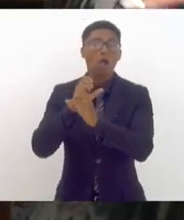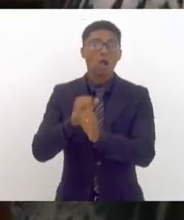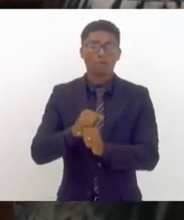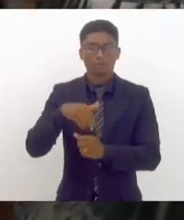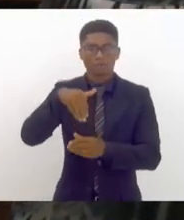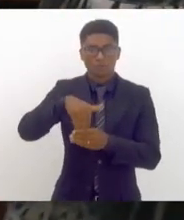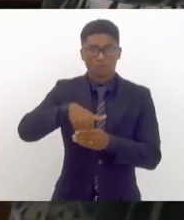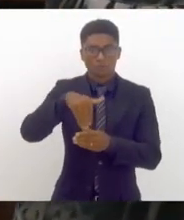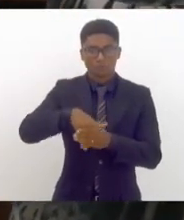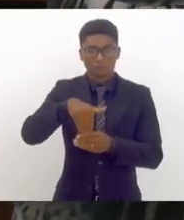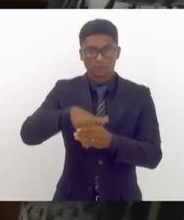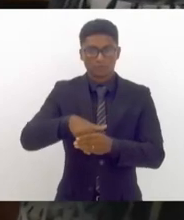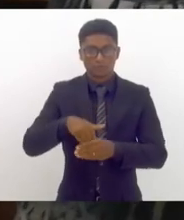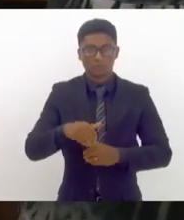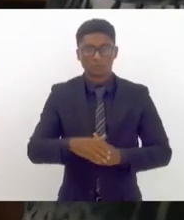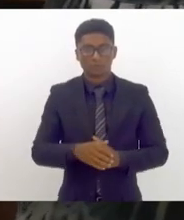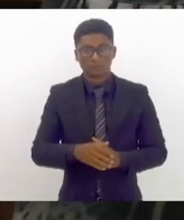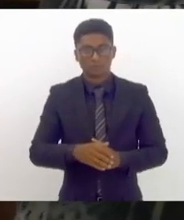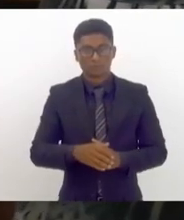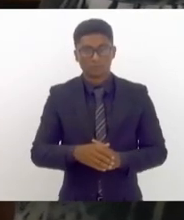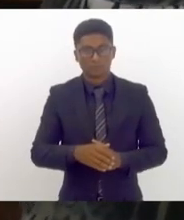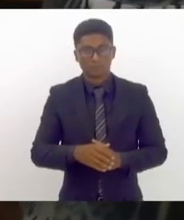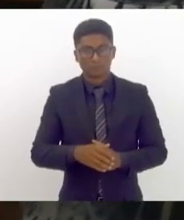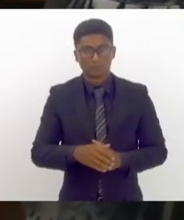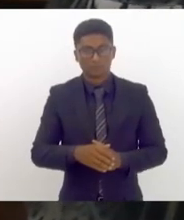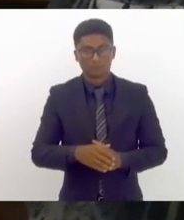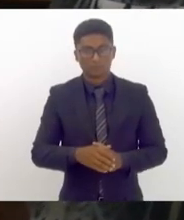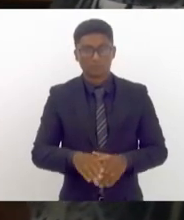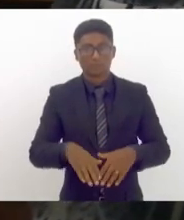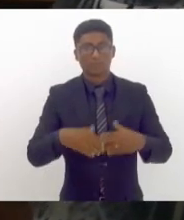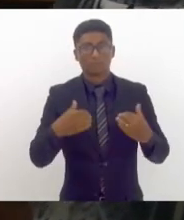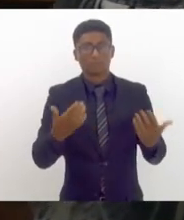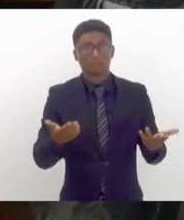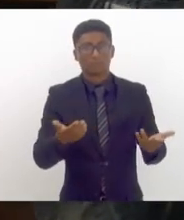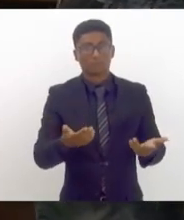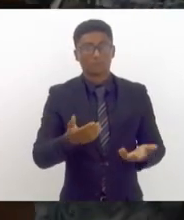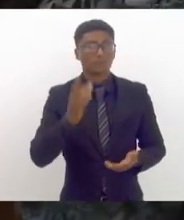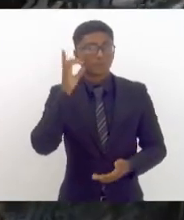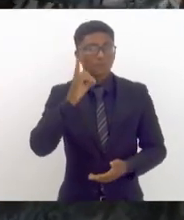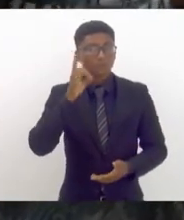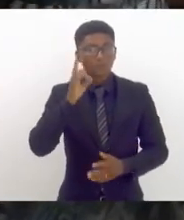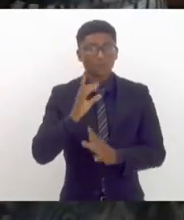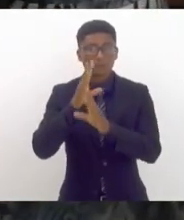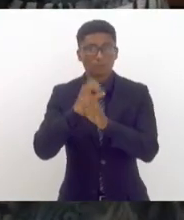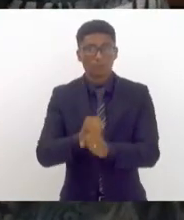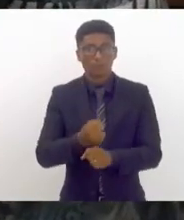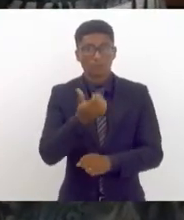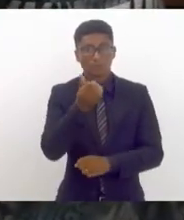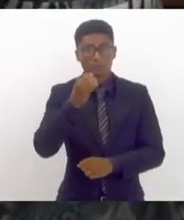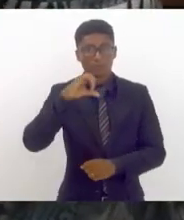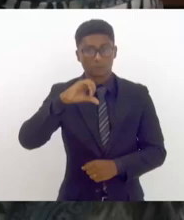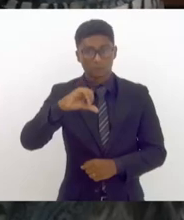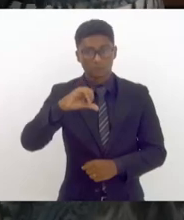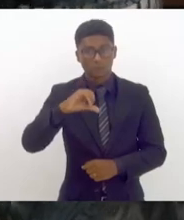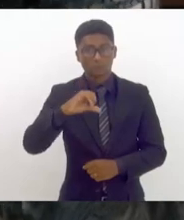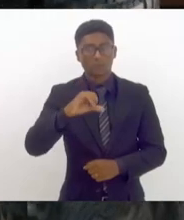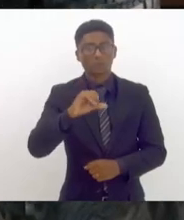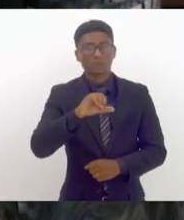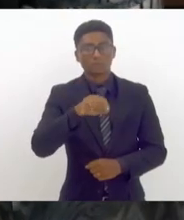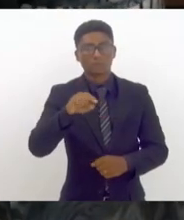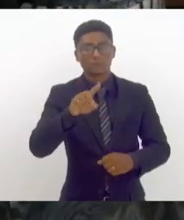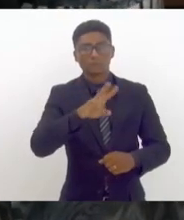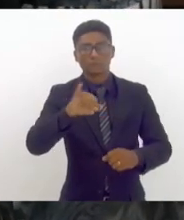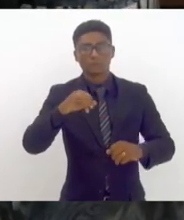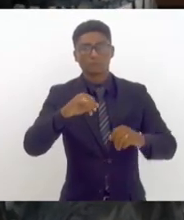votação. E aí, com 69 deputados presentes, o quórum vai cair, porque mudou